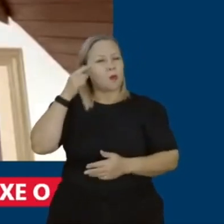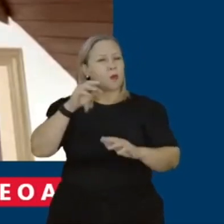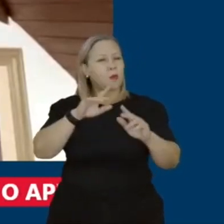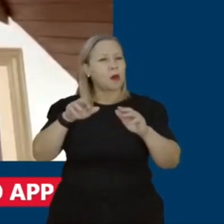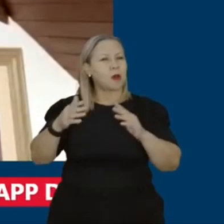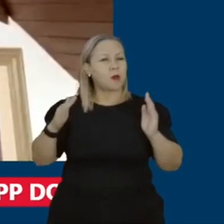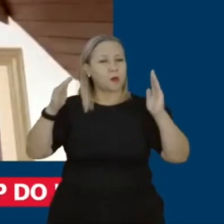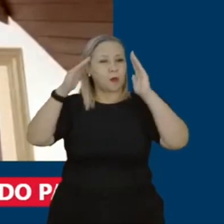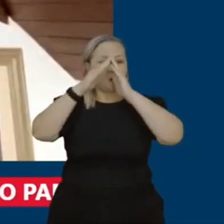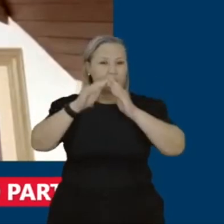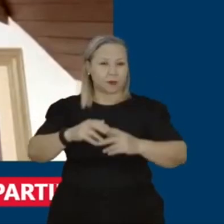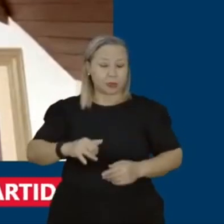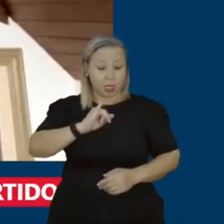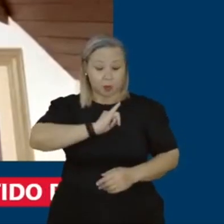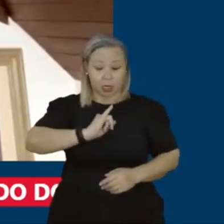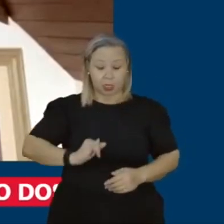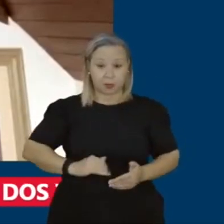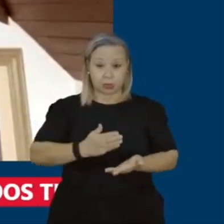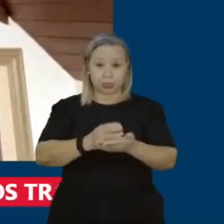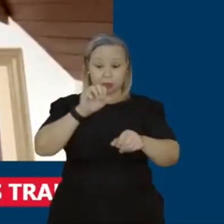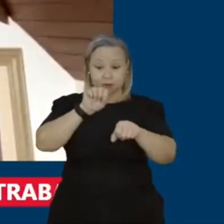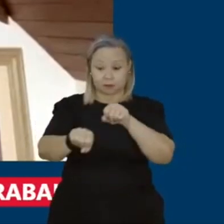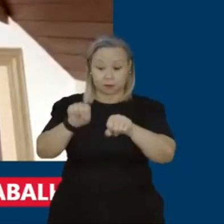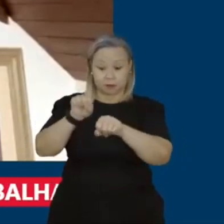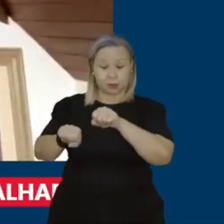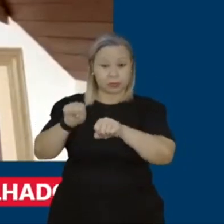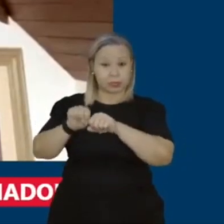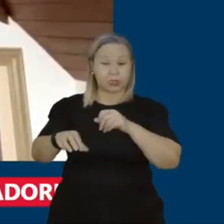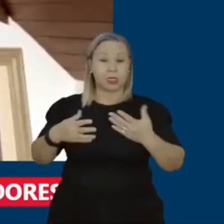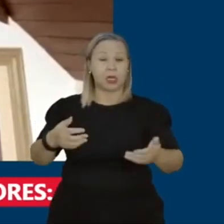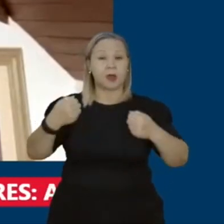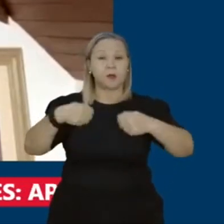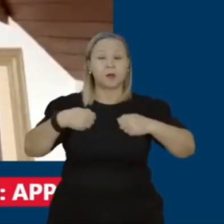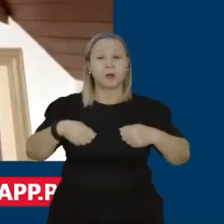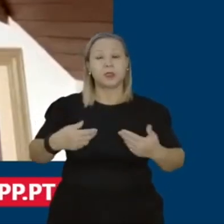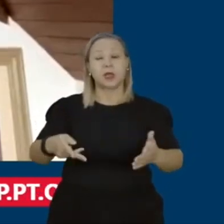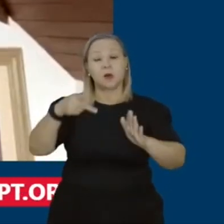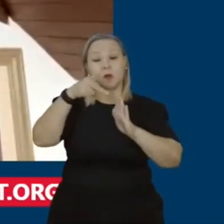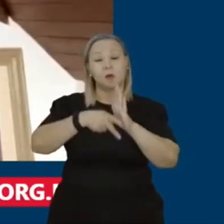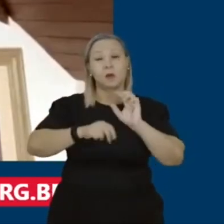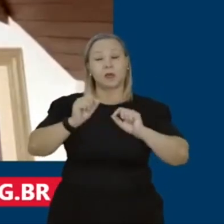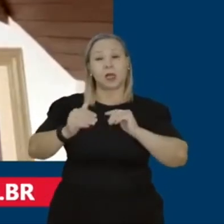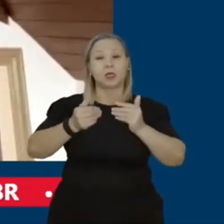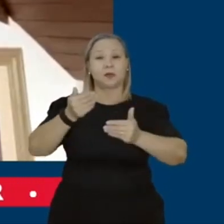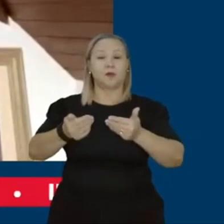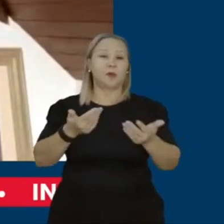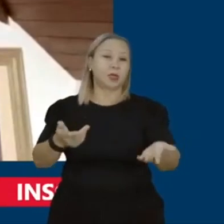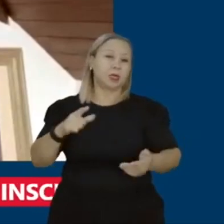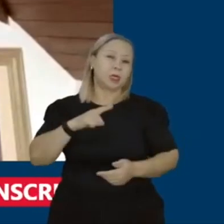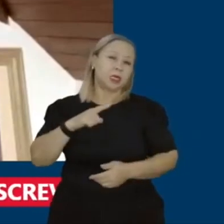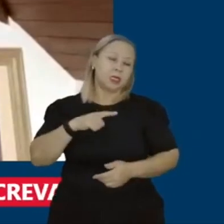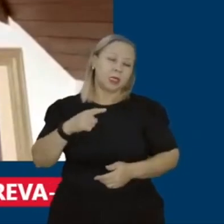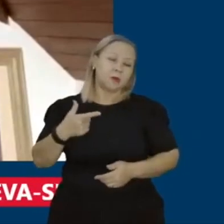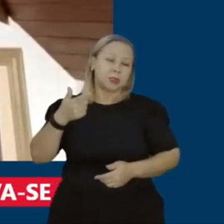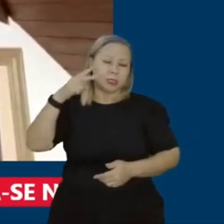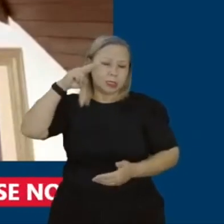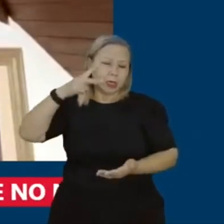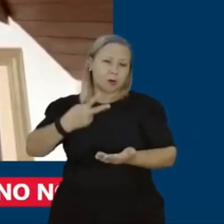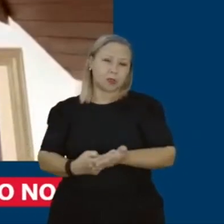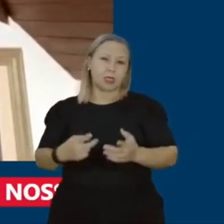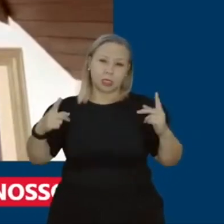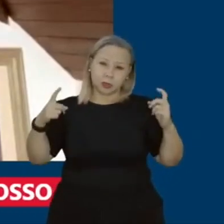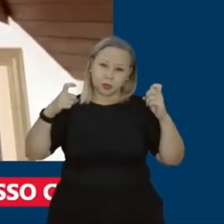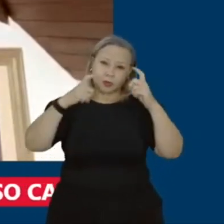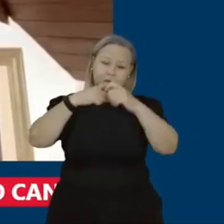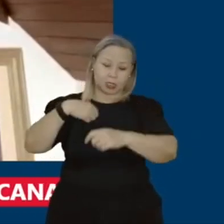O imperialismo tem que ser quebrado. Nós precisamos de um projeto de desenvolvimento. E temos que reconhecer as dificuldades